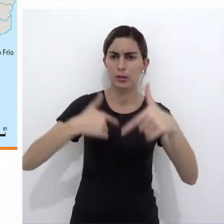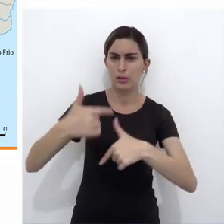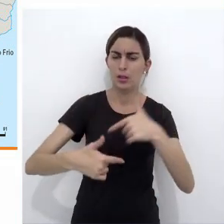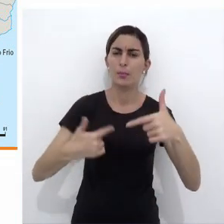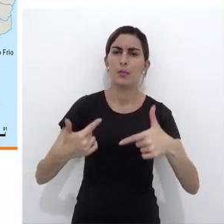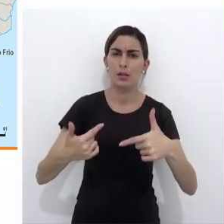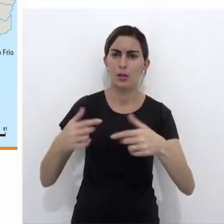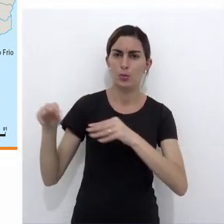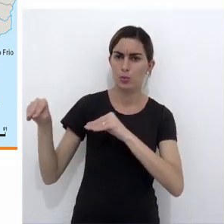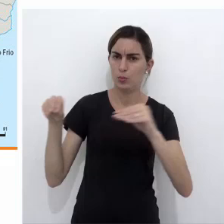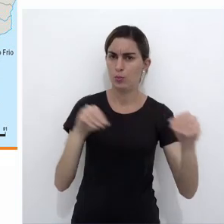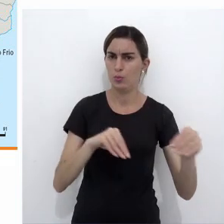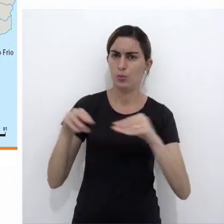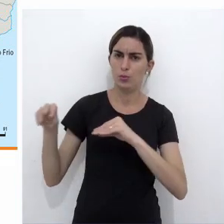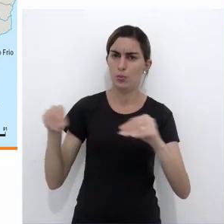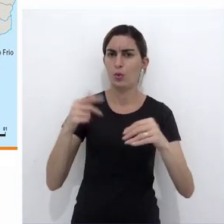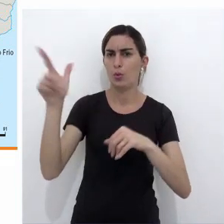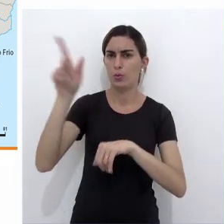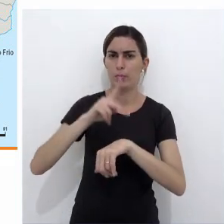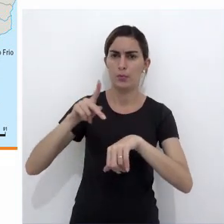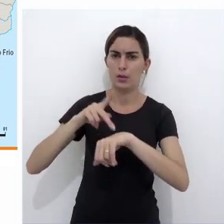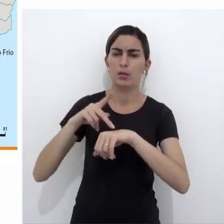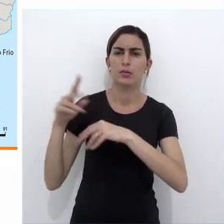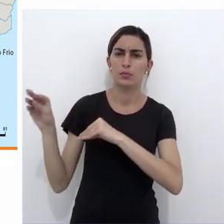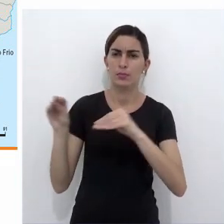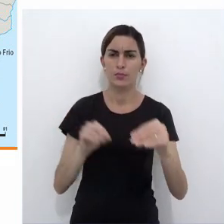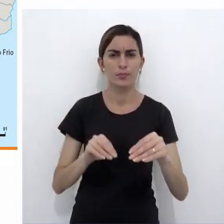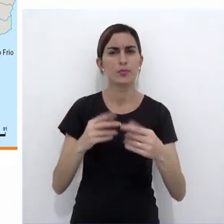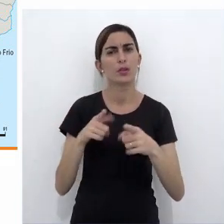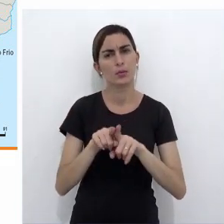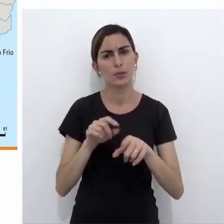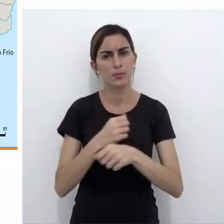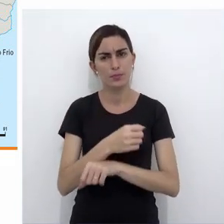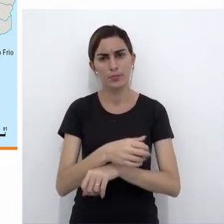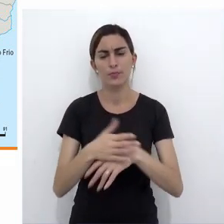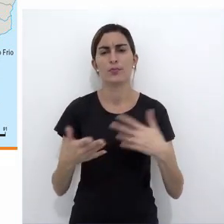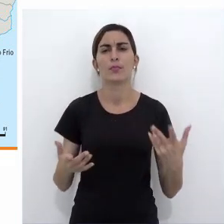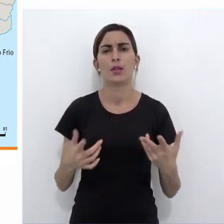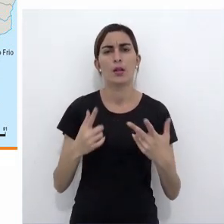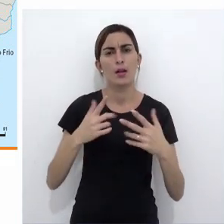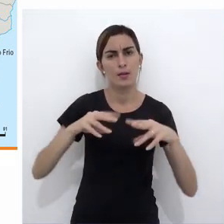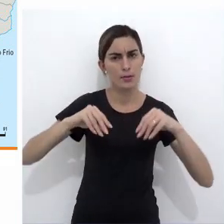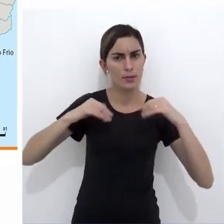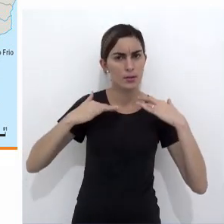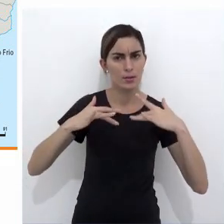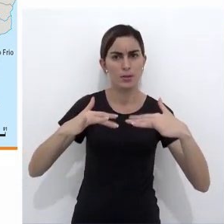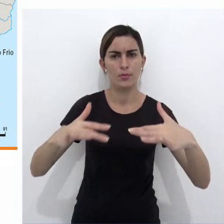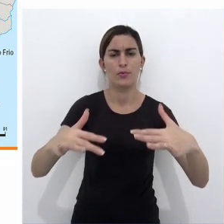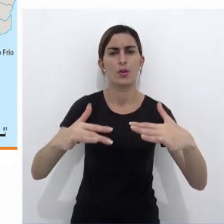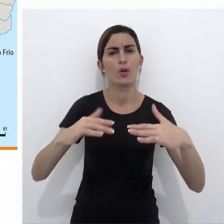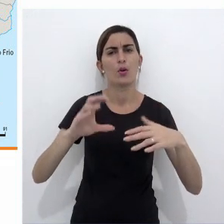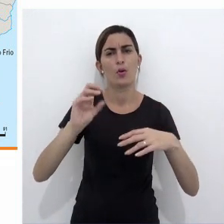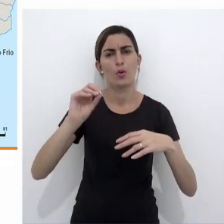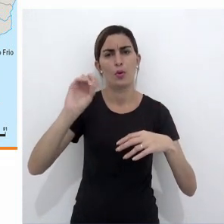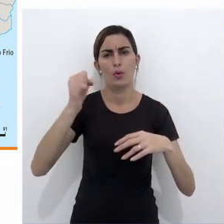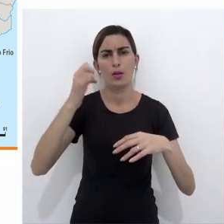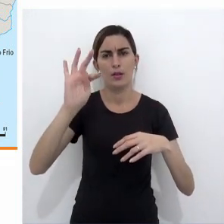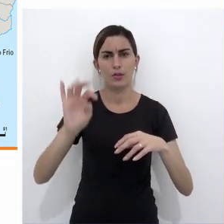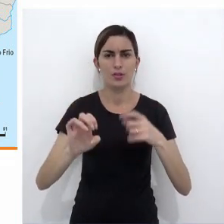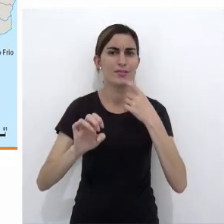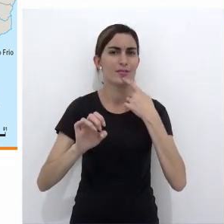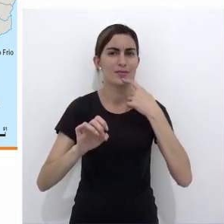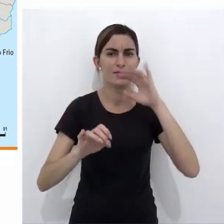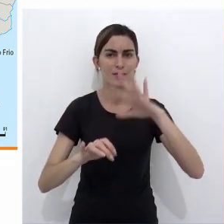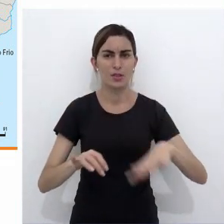imigrantes paralelamente ao escravismo, ok? As terras aráveis do Oeste Paulista eram chamadas de terra